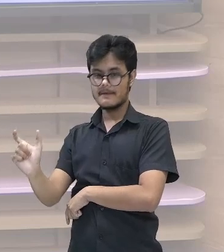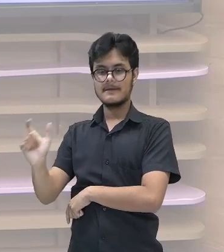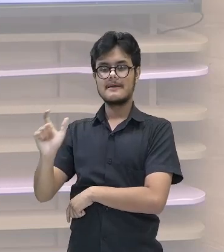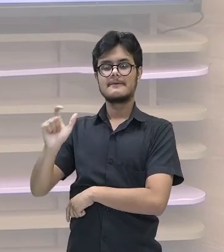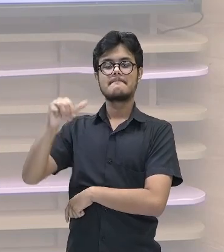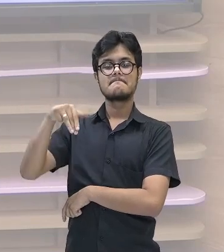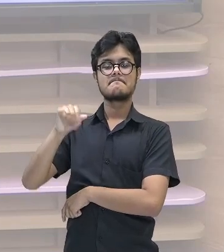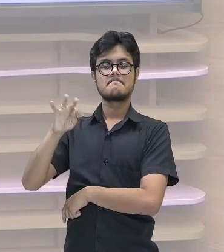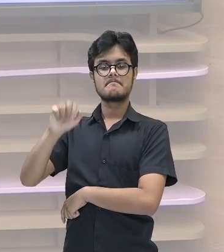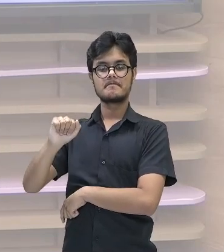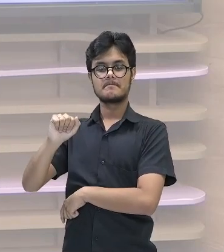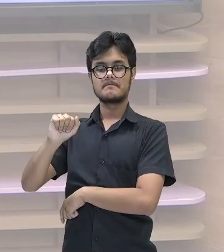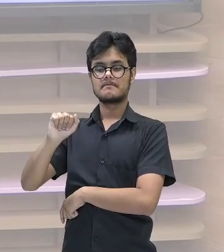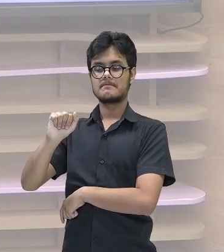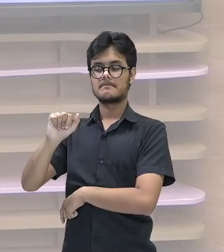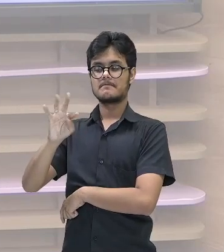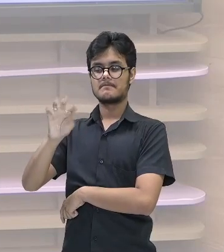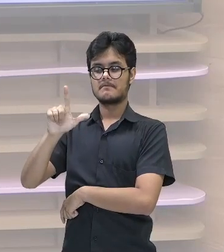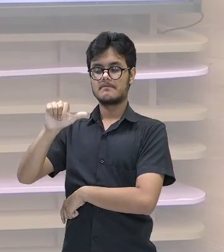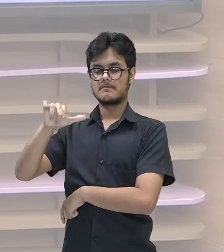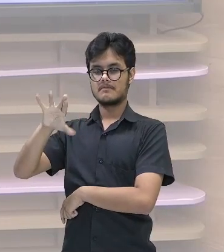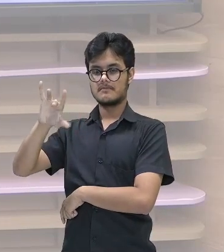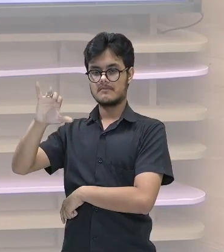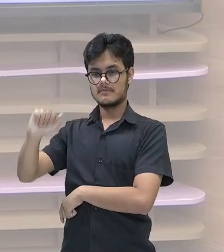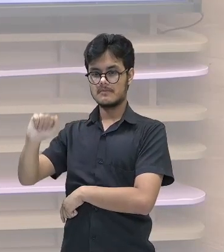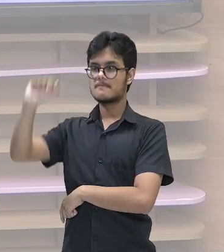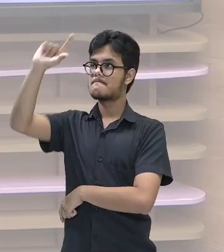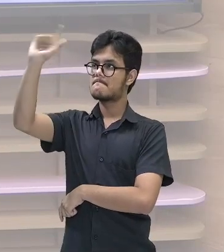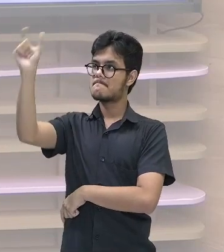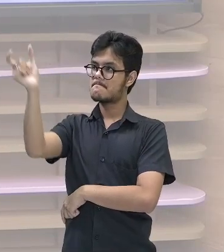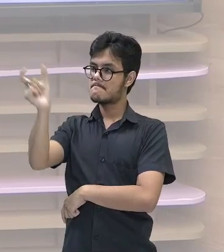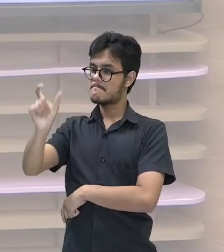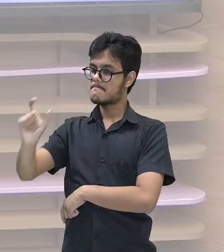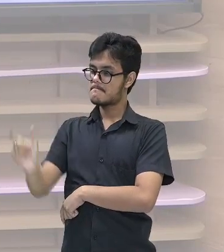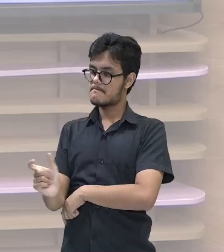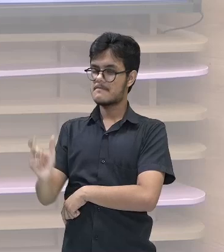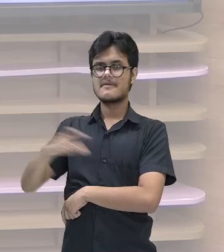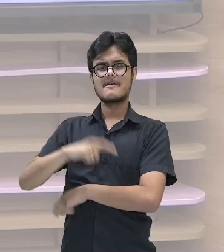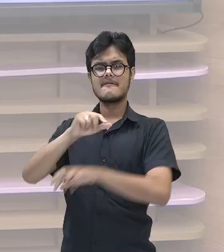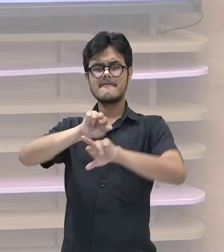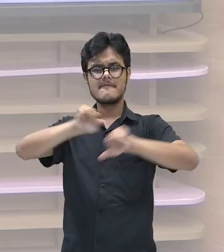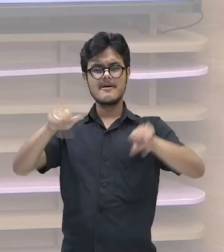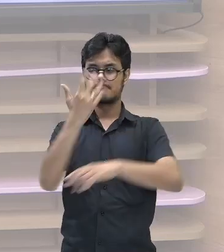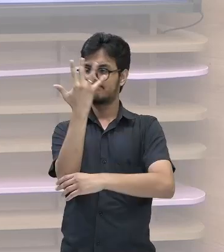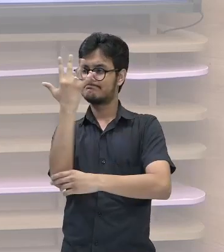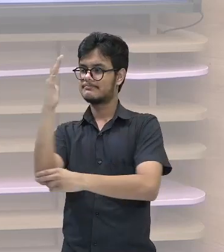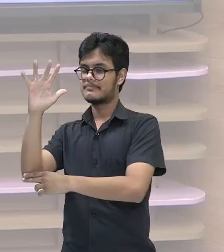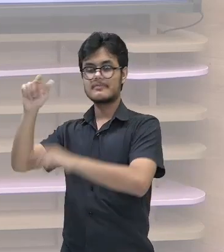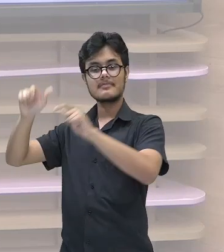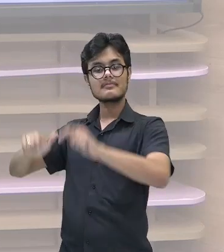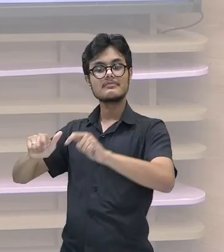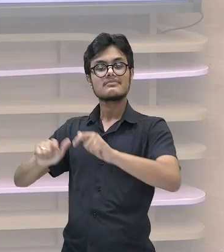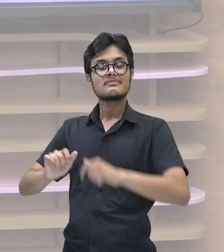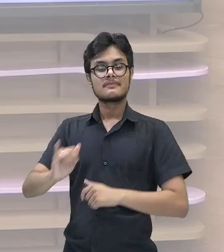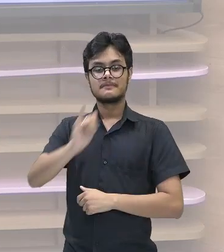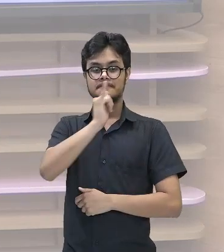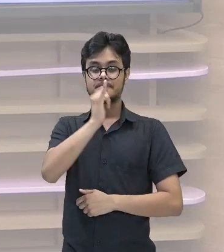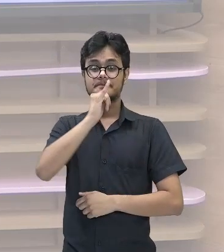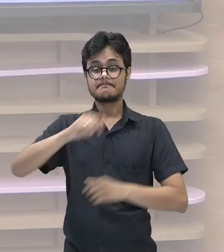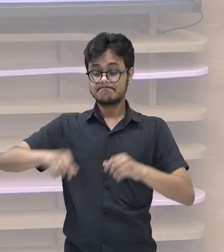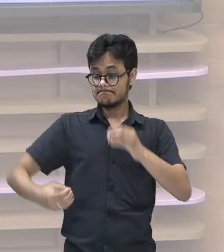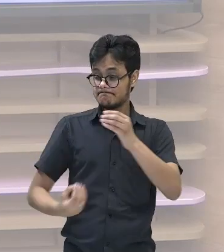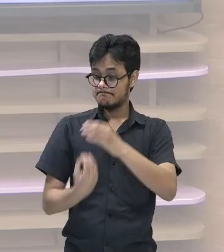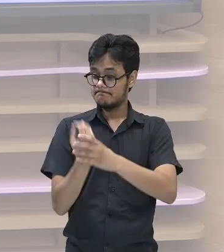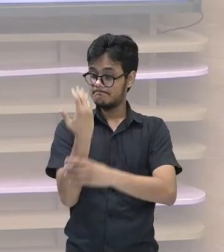aí no litoral brasileiro, onde nós temos a ocorrência de várias espécies endêmicas, como, por exemplo, o